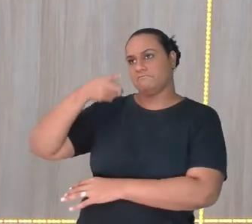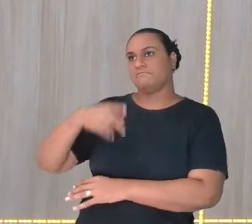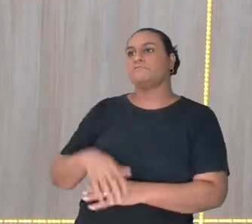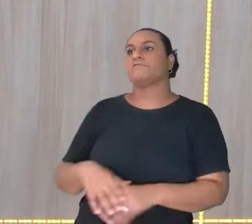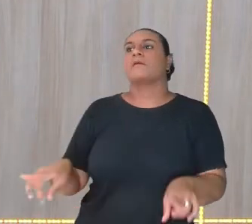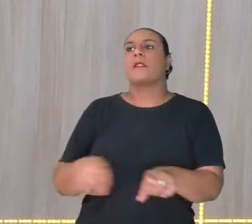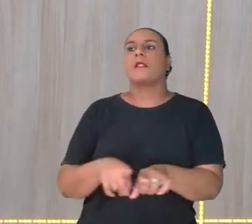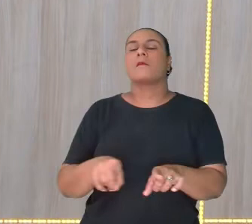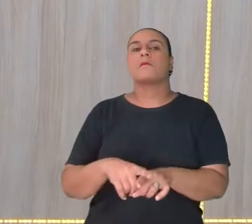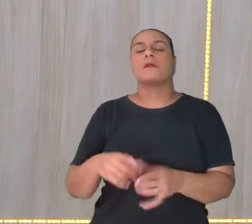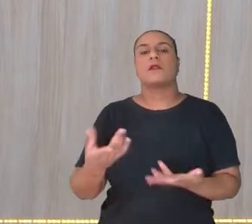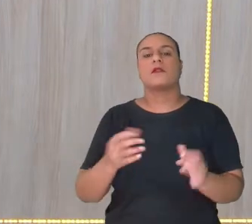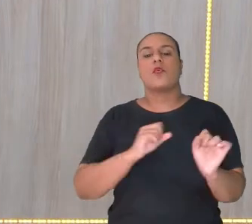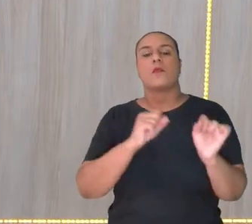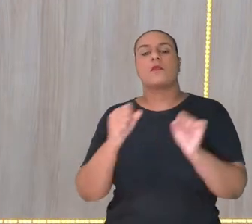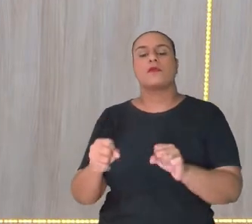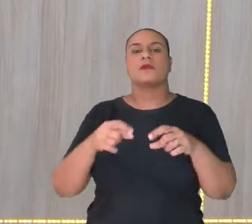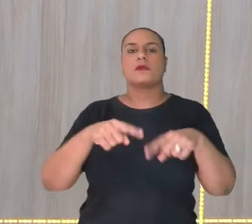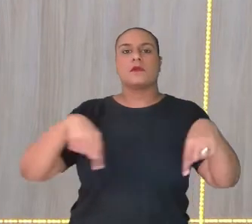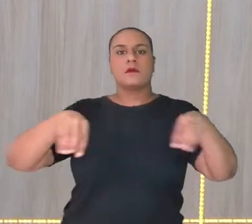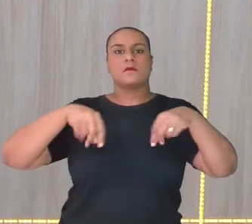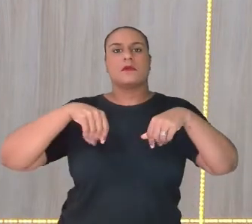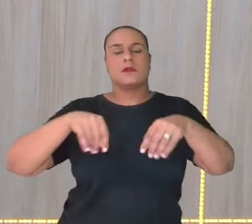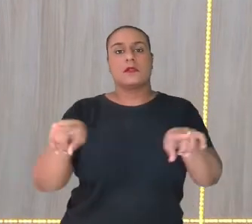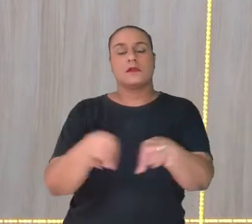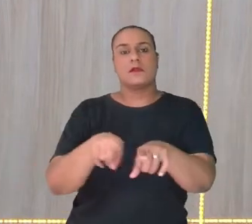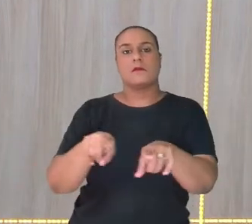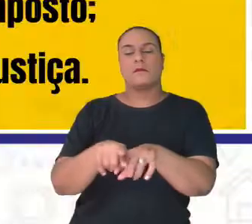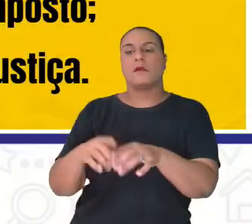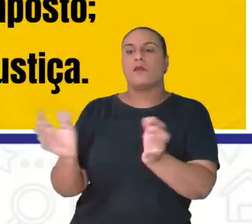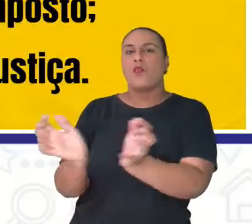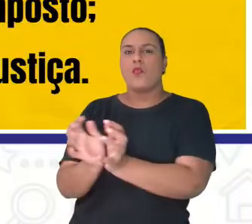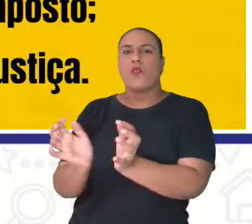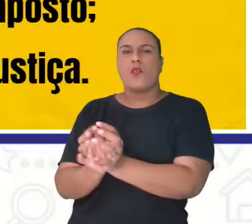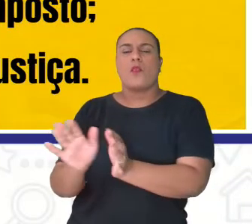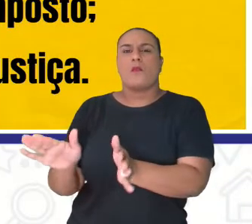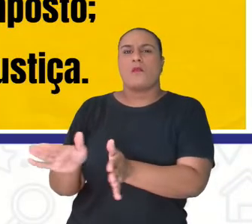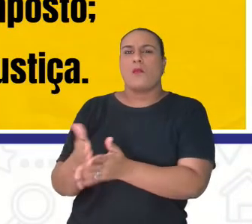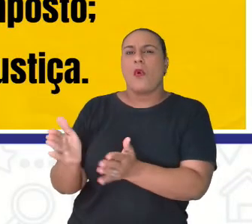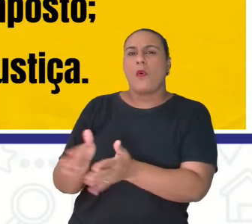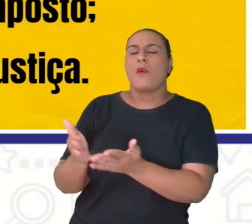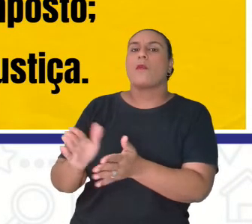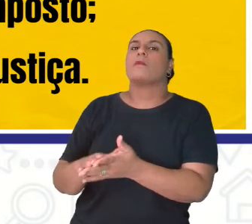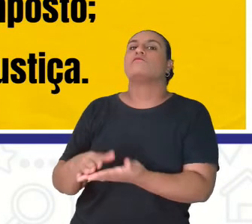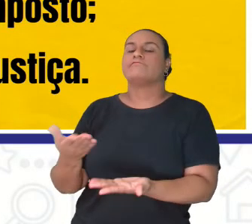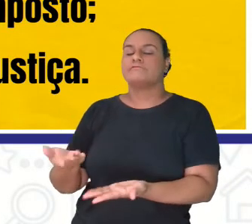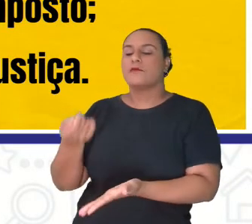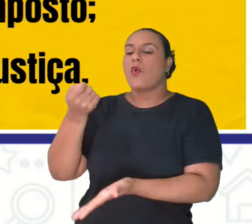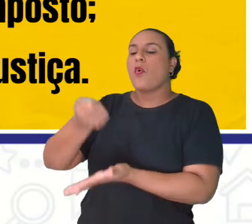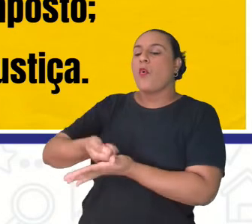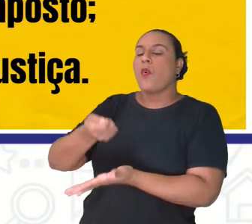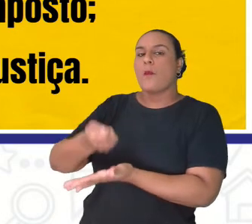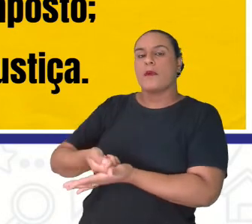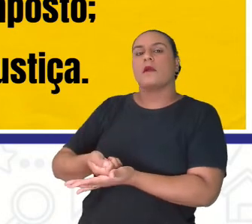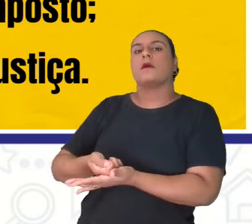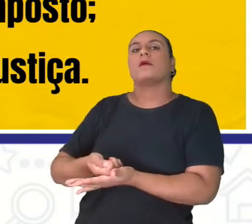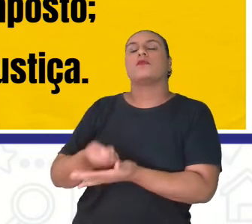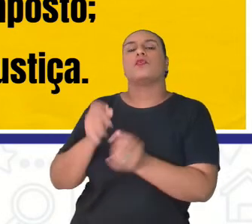um poder sobre a terra e sobre os camponeses, cobrando impostos e sendo responsáveis